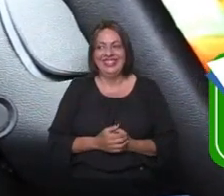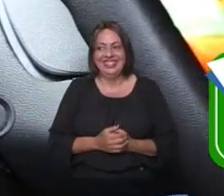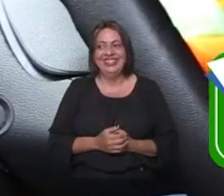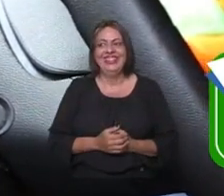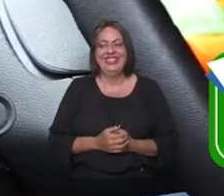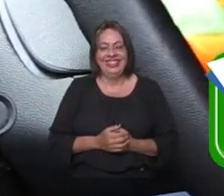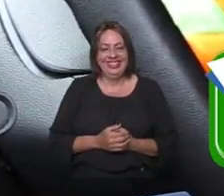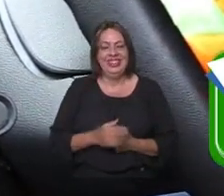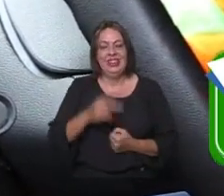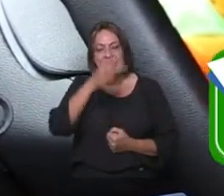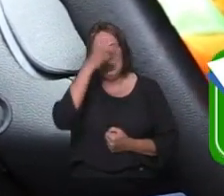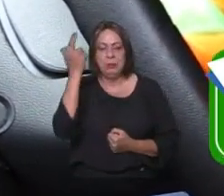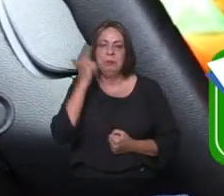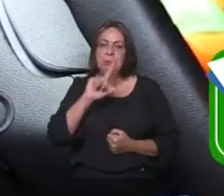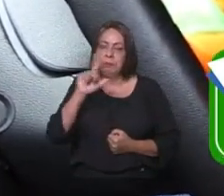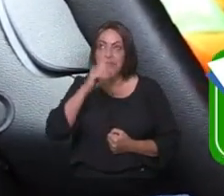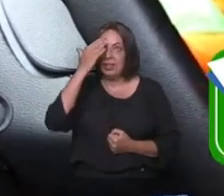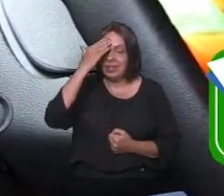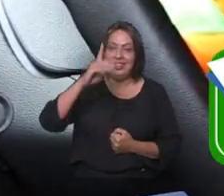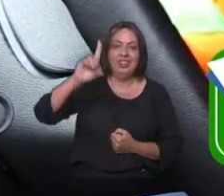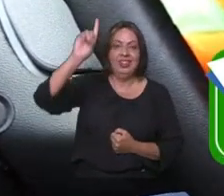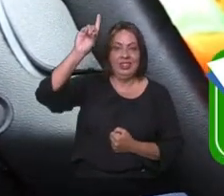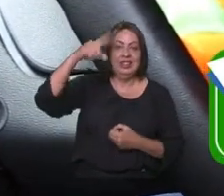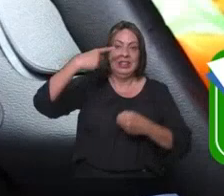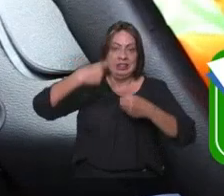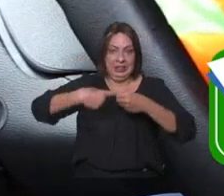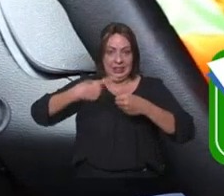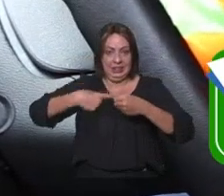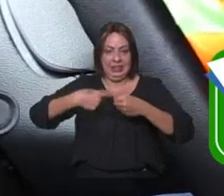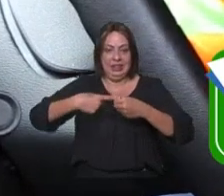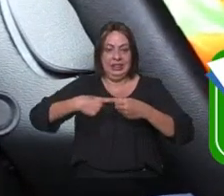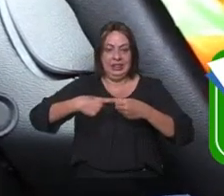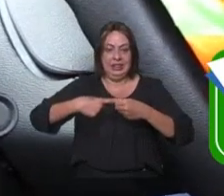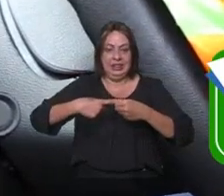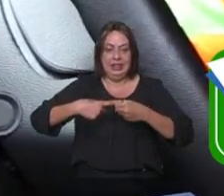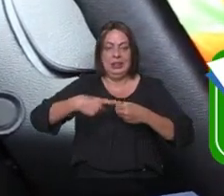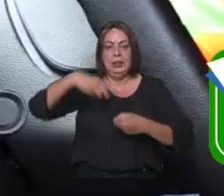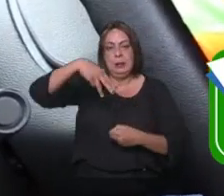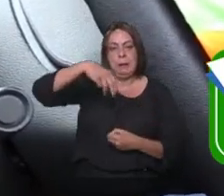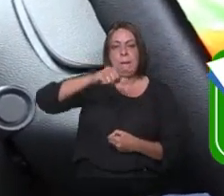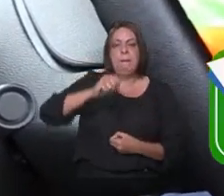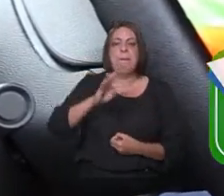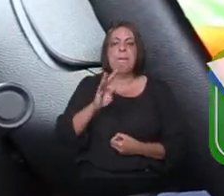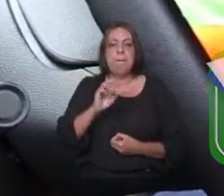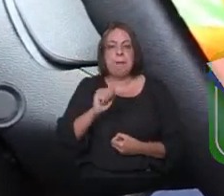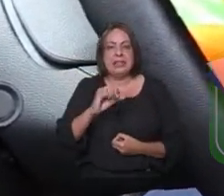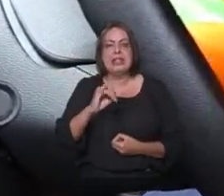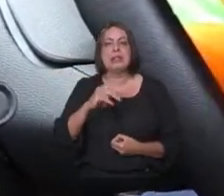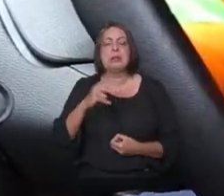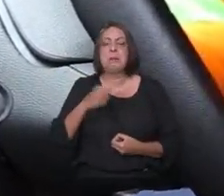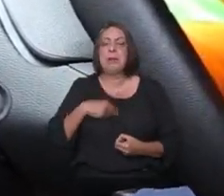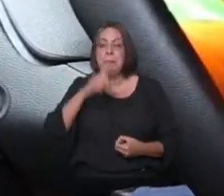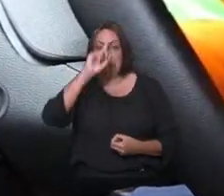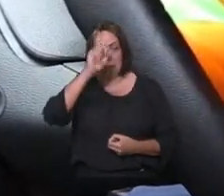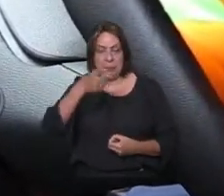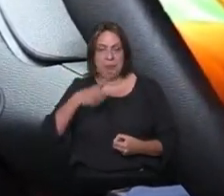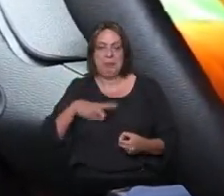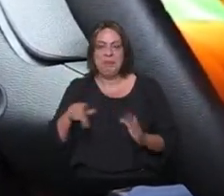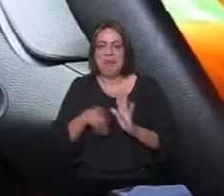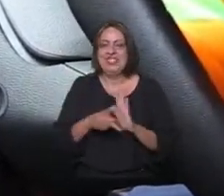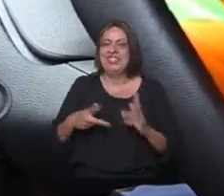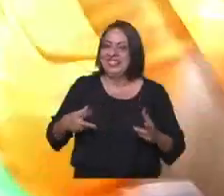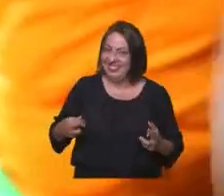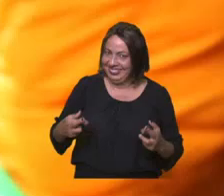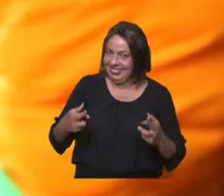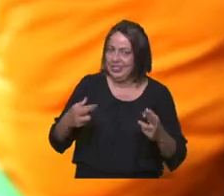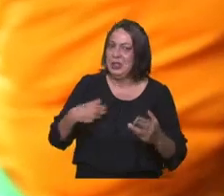Fui uma pessoa vitoriosa, graças a Deus. Eu sou do interior de Sergipe, Mata do Cipó, Siriri. Eu quero mandar um grande alô para aquele povo que compra muito